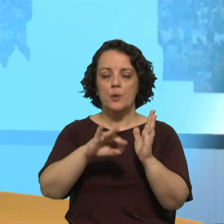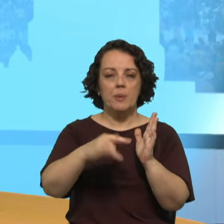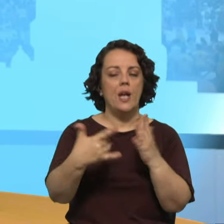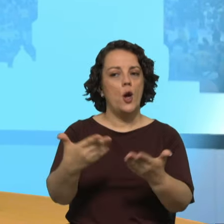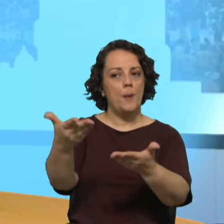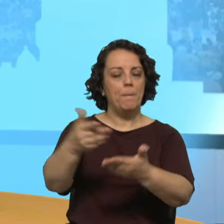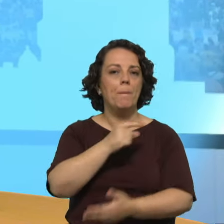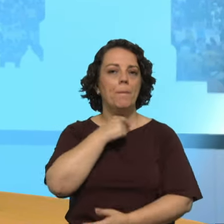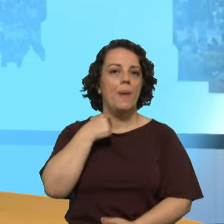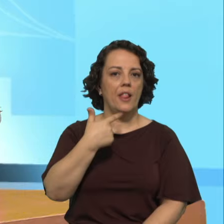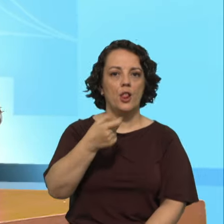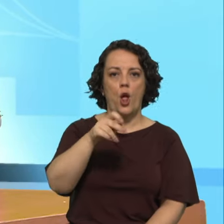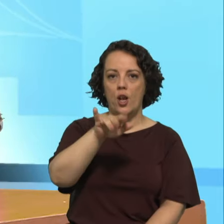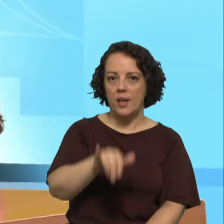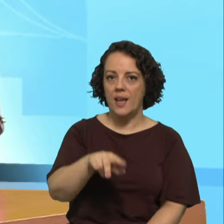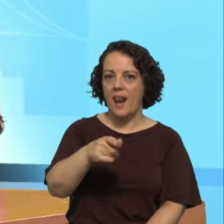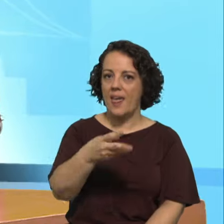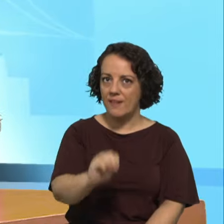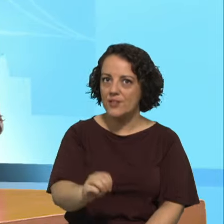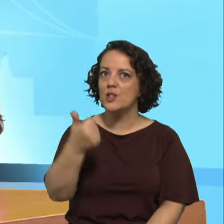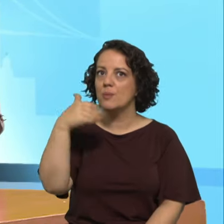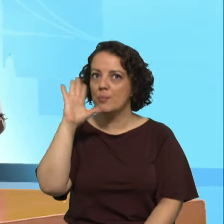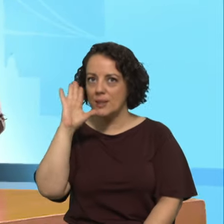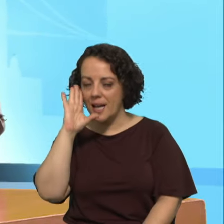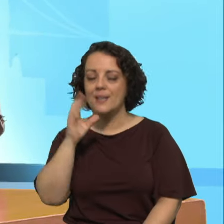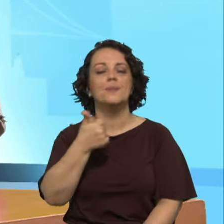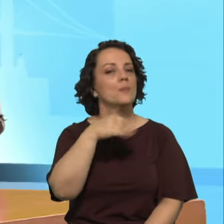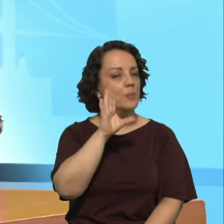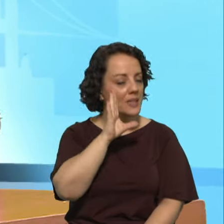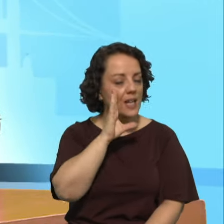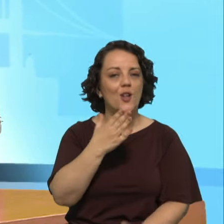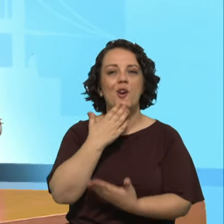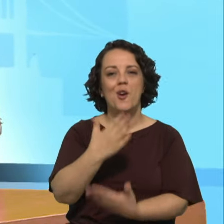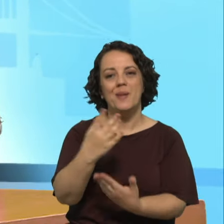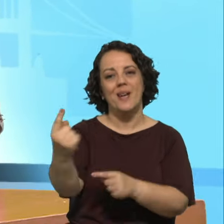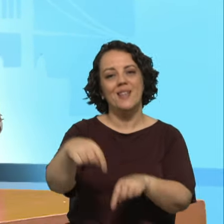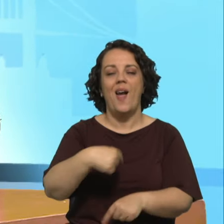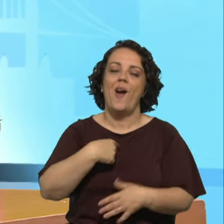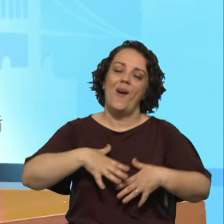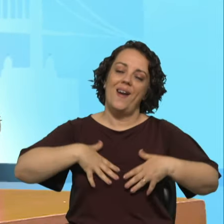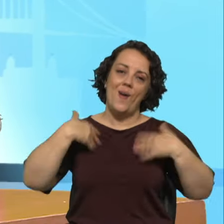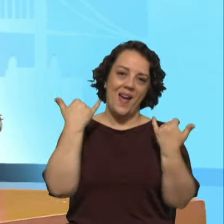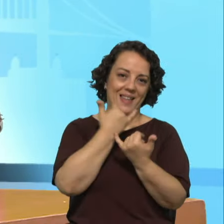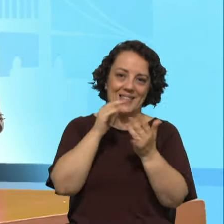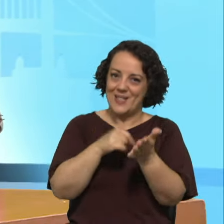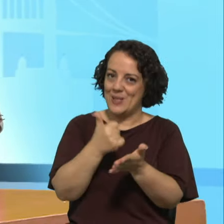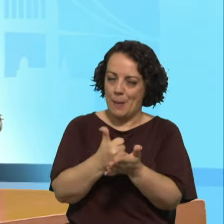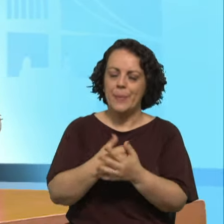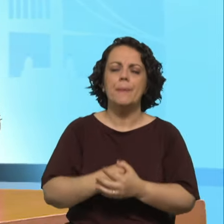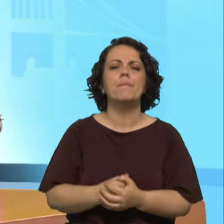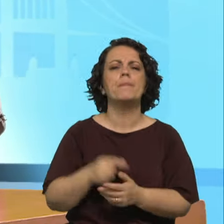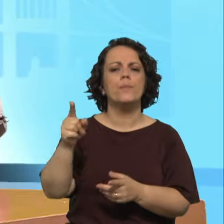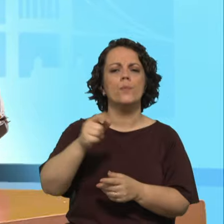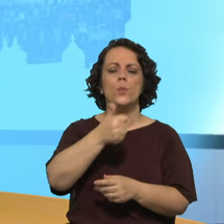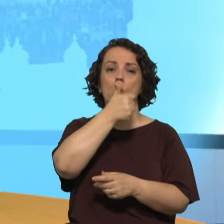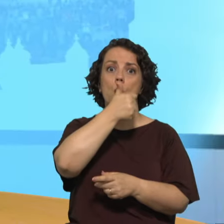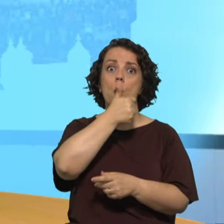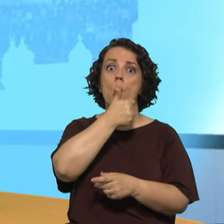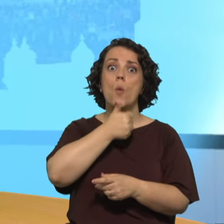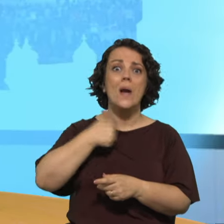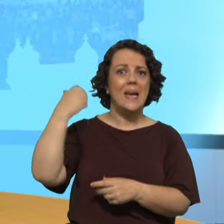pia.pvc lesia Boa tarde Padre Tony obrigada por estar na nossa compania bo é sempre uma alegria O Cardeal emérito de do